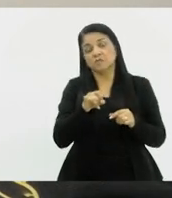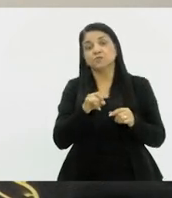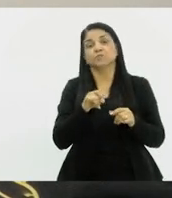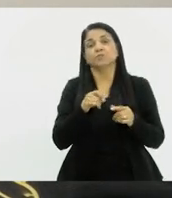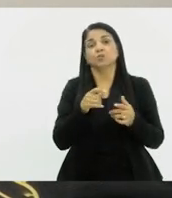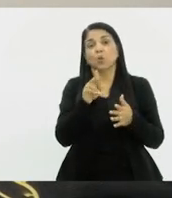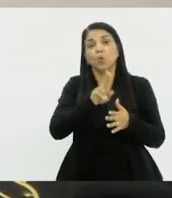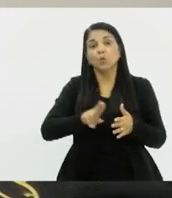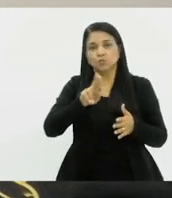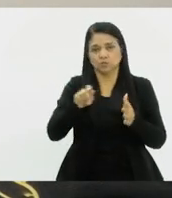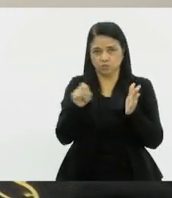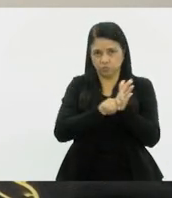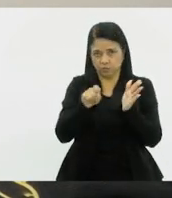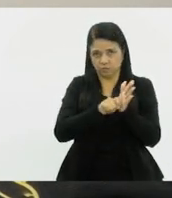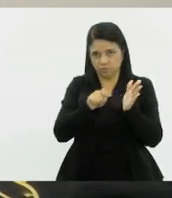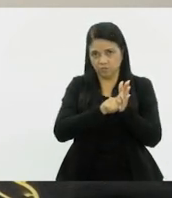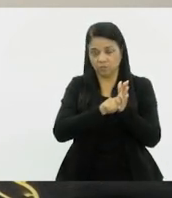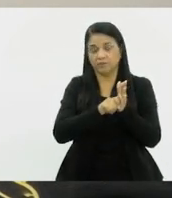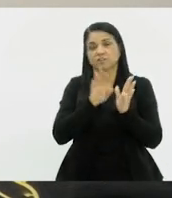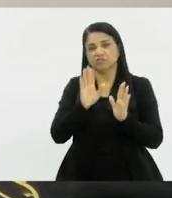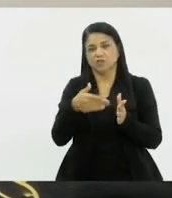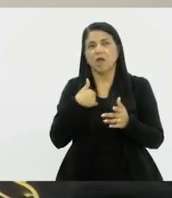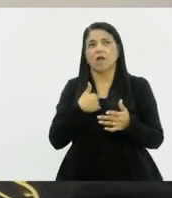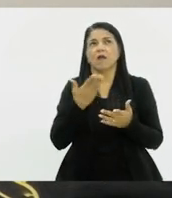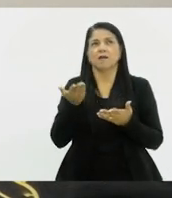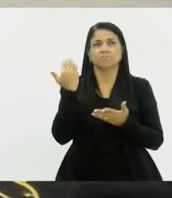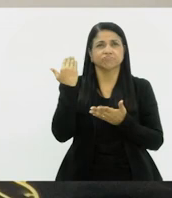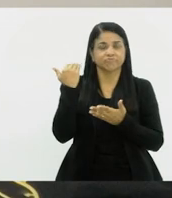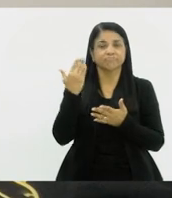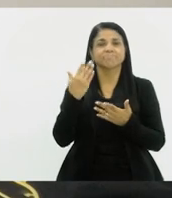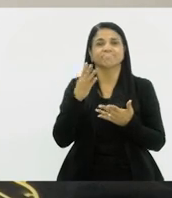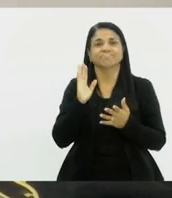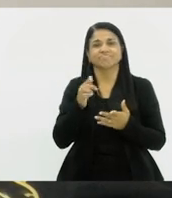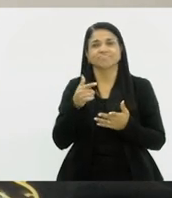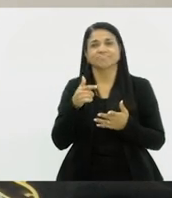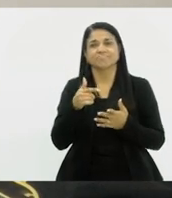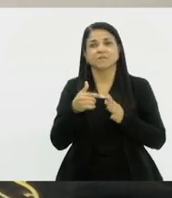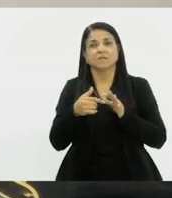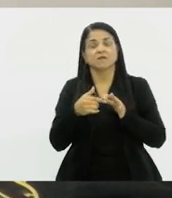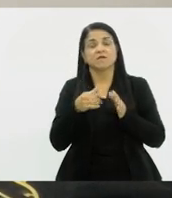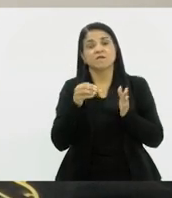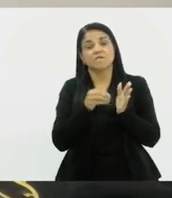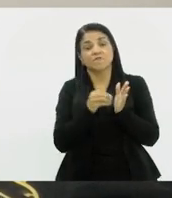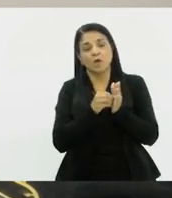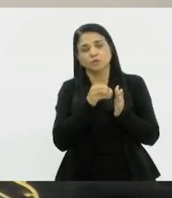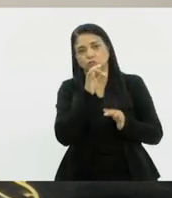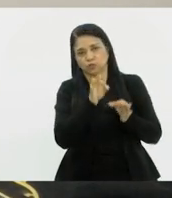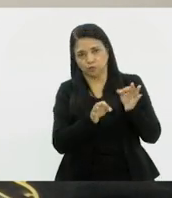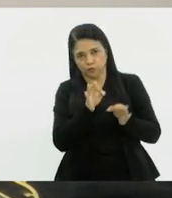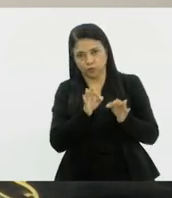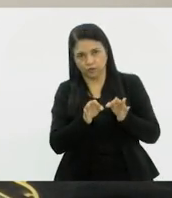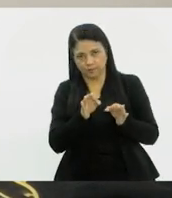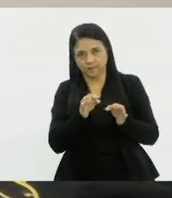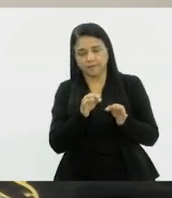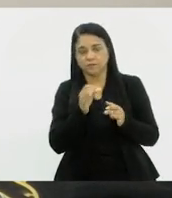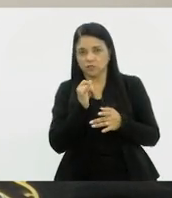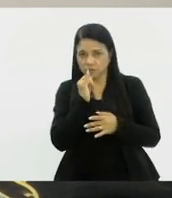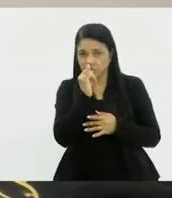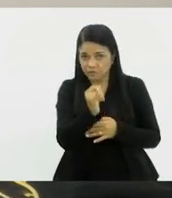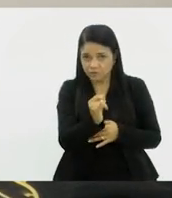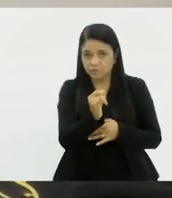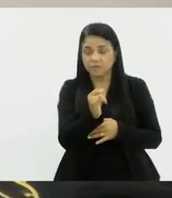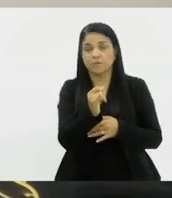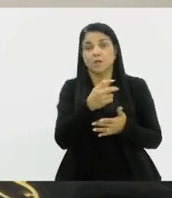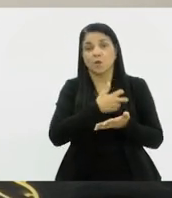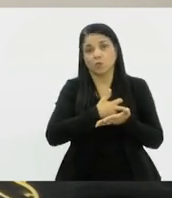excelente repercussão também nós já apontávamos naquela época pro pra injustiça que era que era essa essa muitas condenações